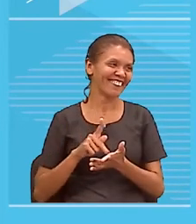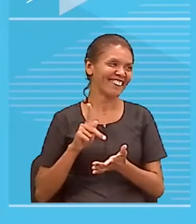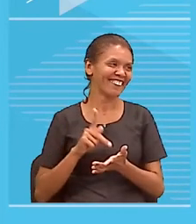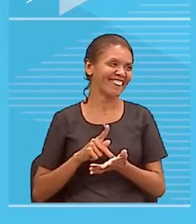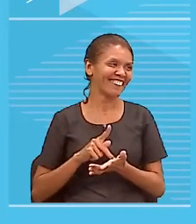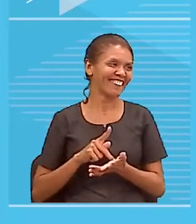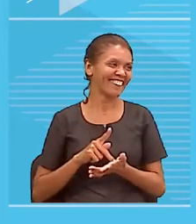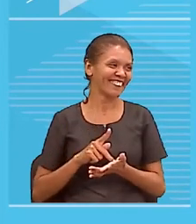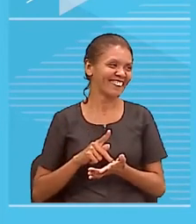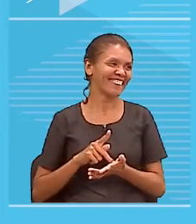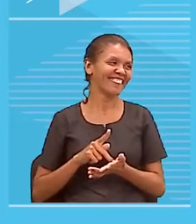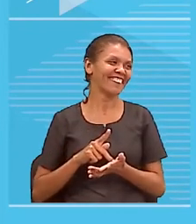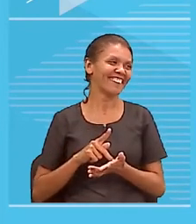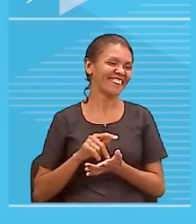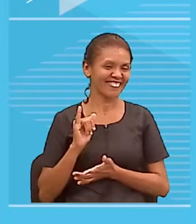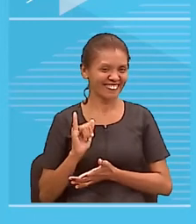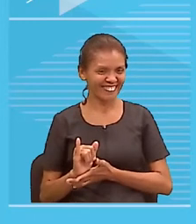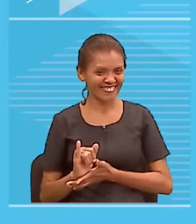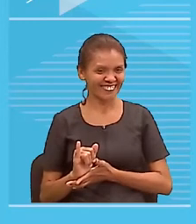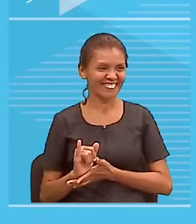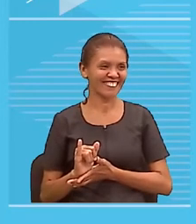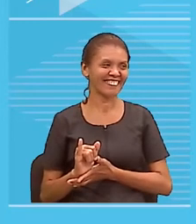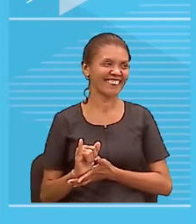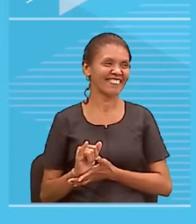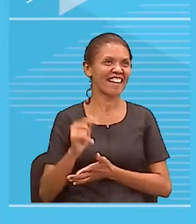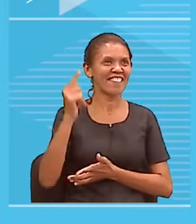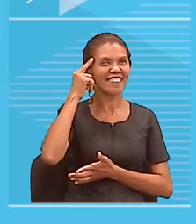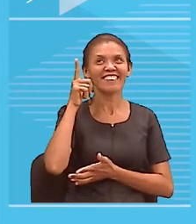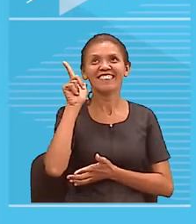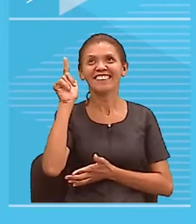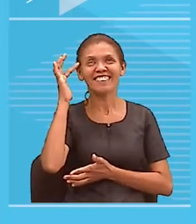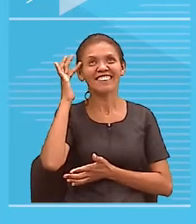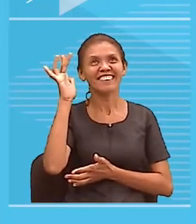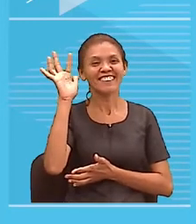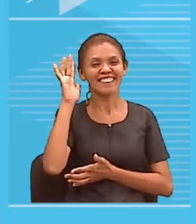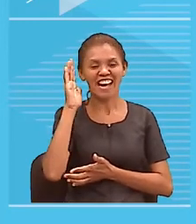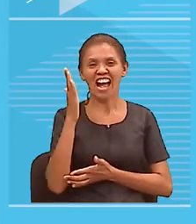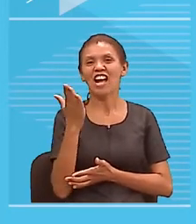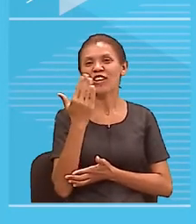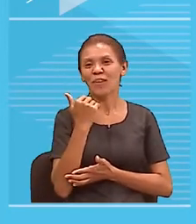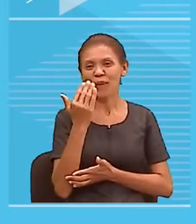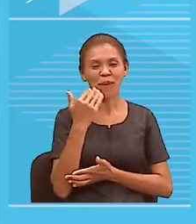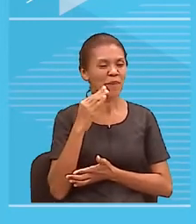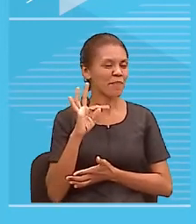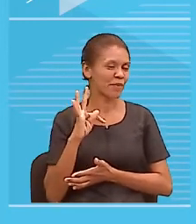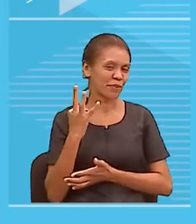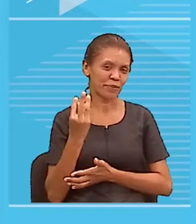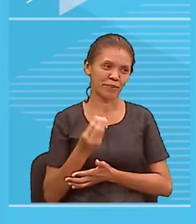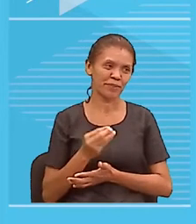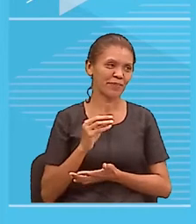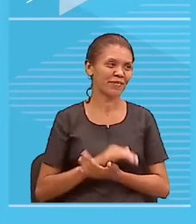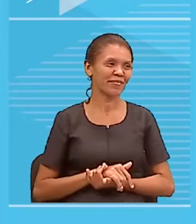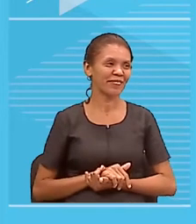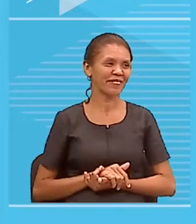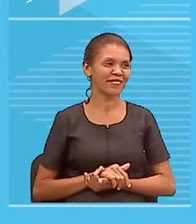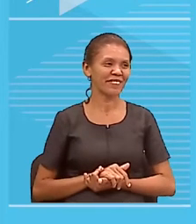pacote se você ficar sem se concentrar que você tá comendo é o pacote todinho a Redondo né mas é que eu